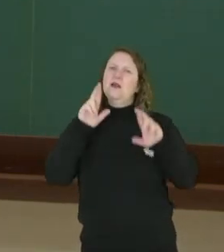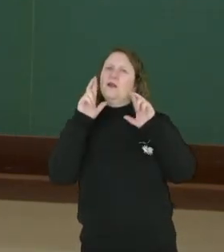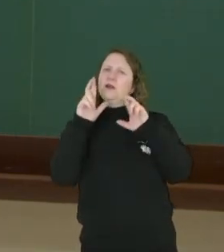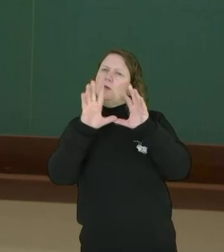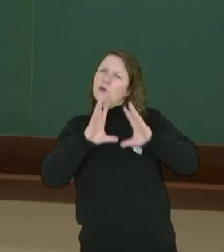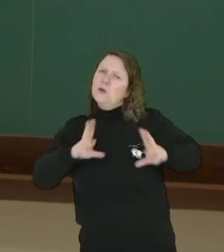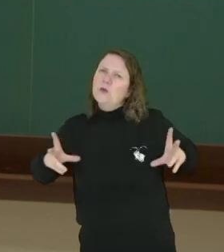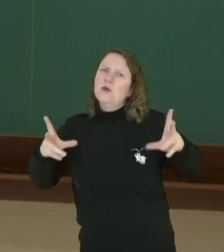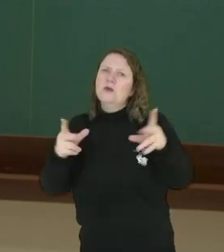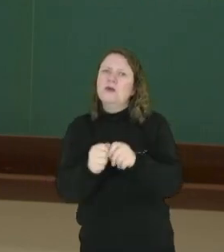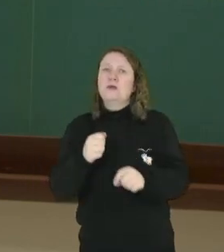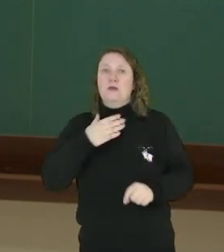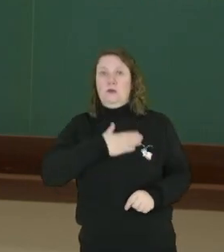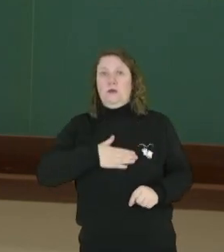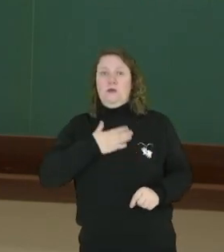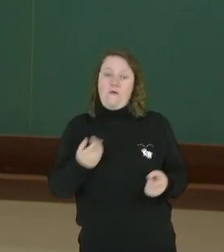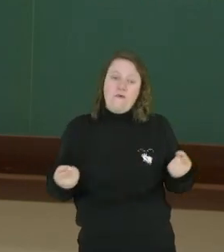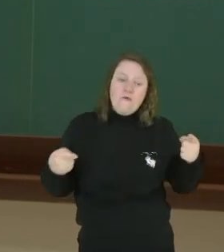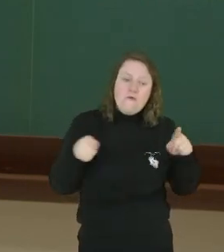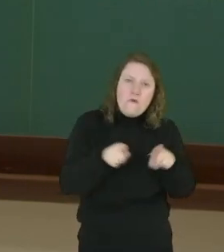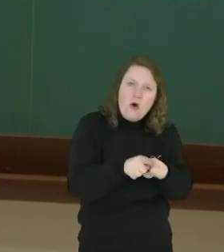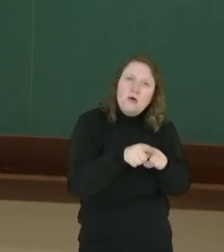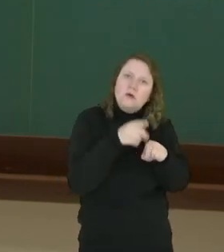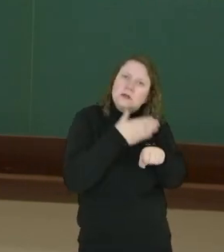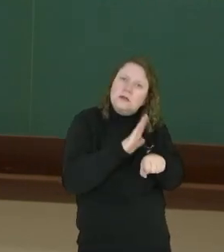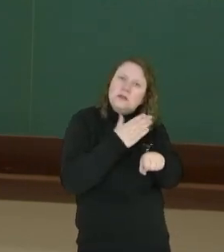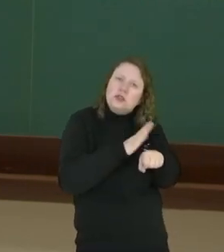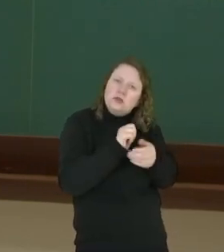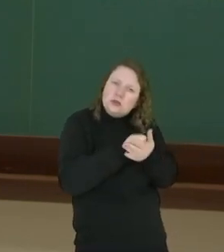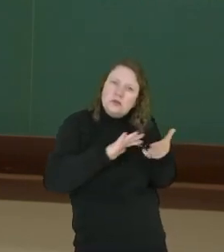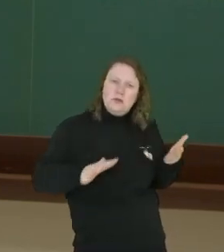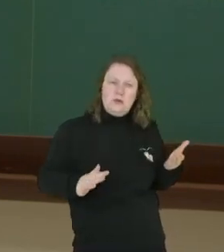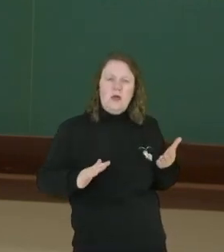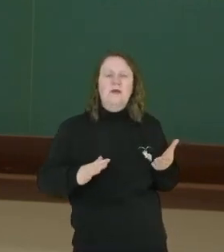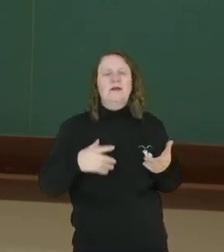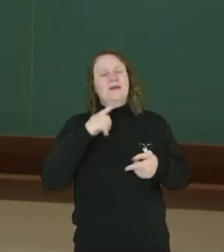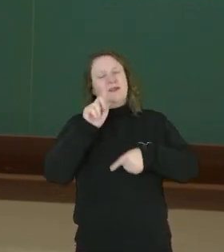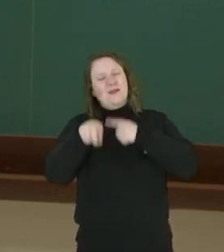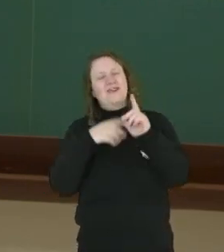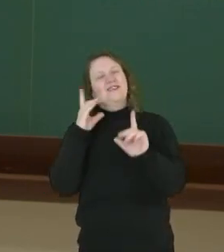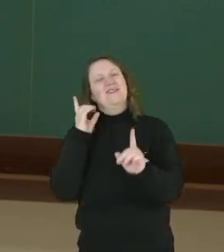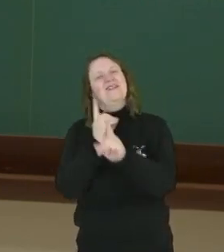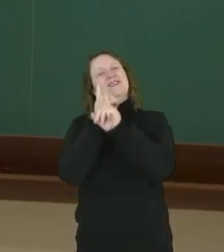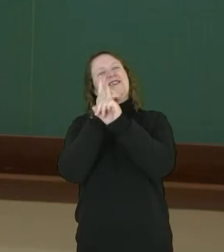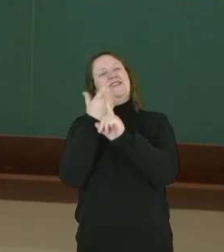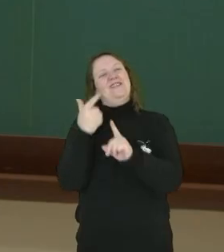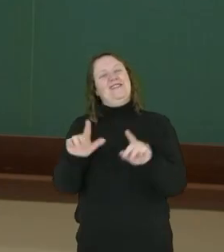aula, refaça os exercícios e conversamos em outro momento. Até mais!